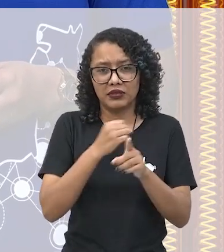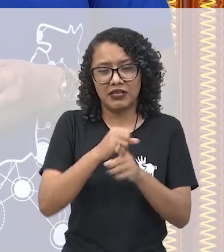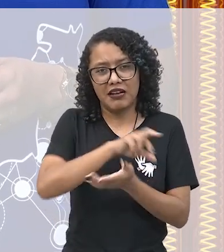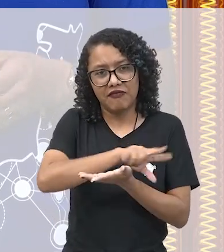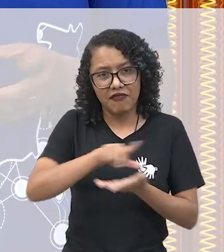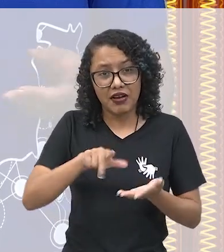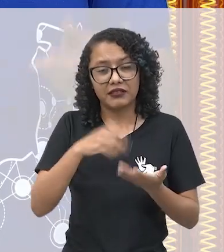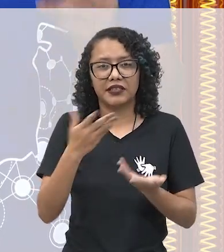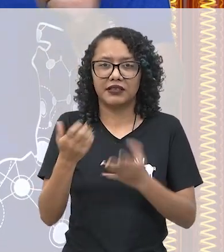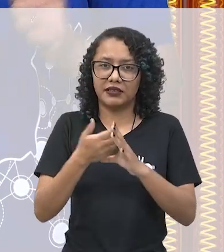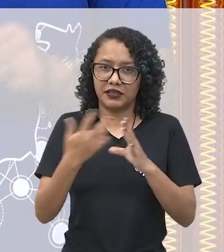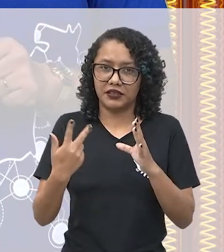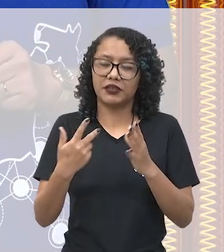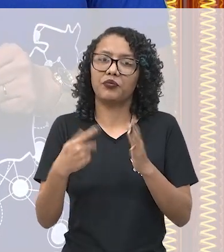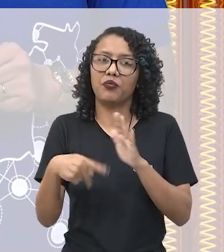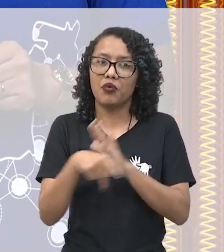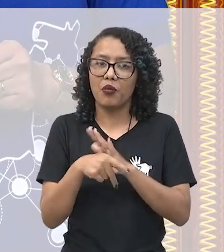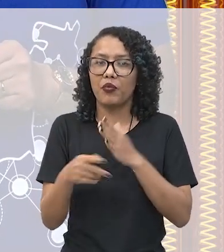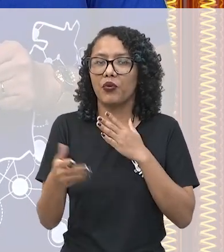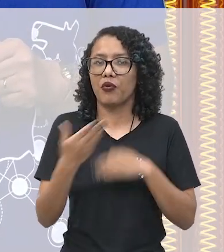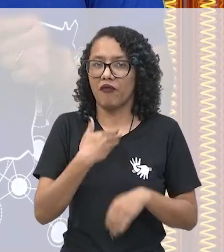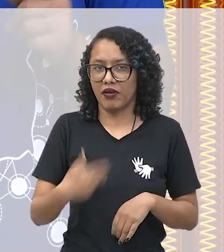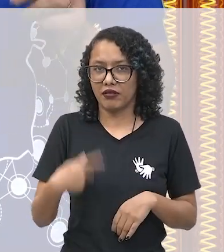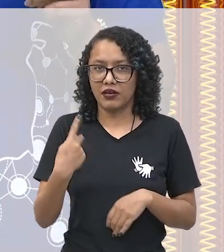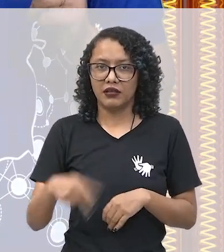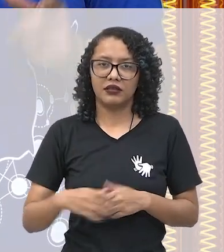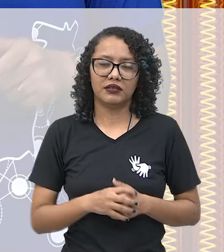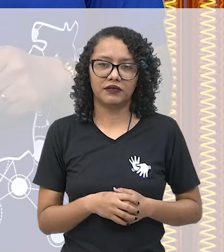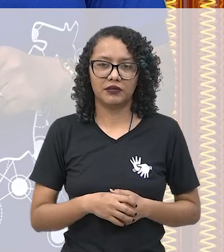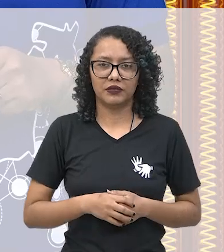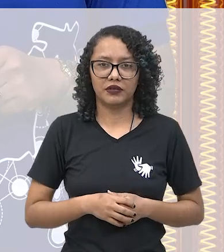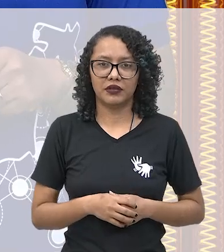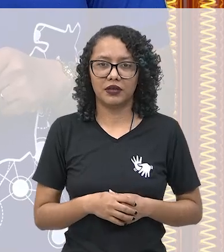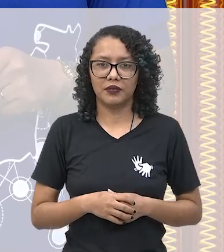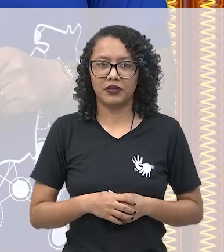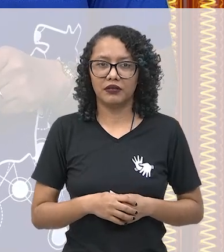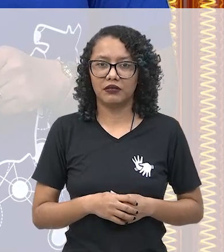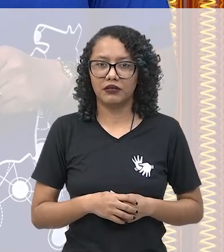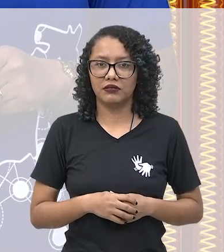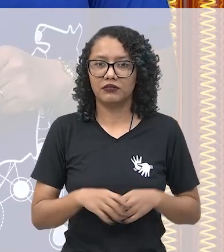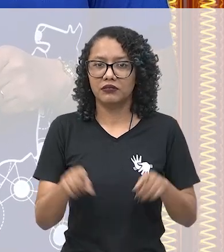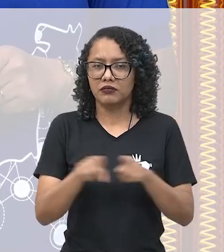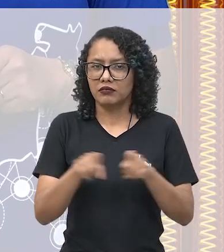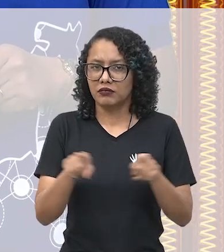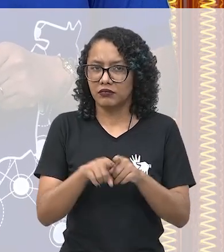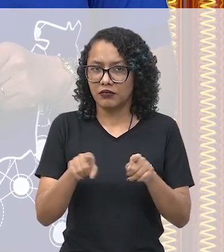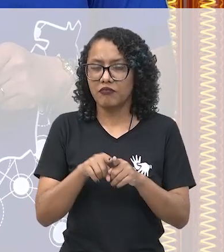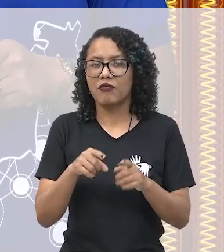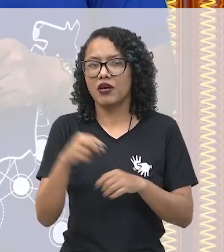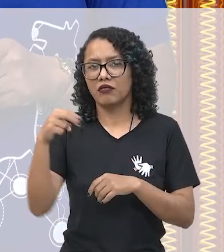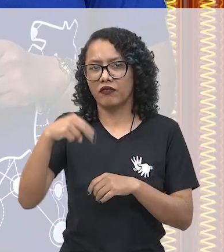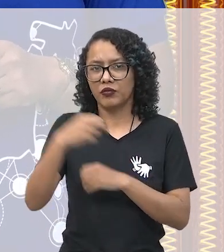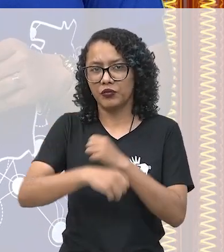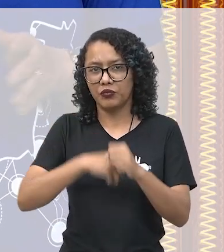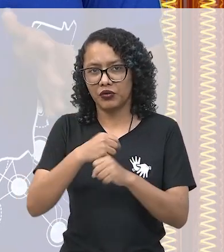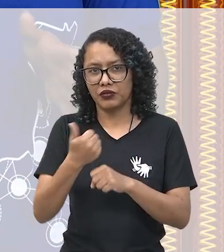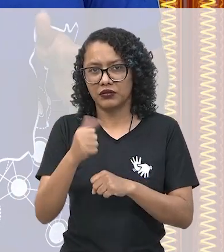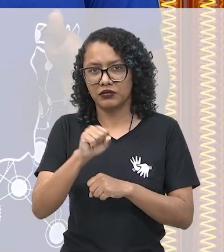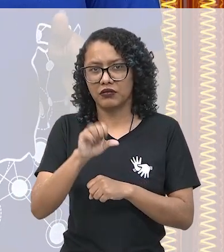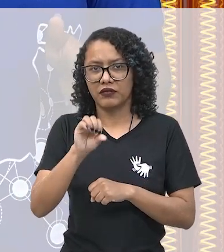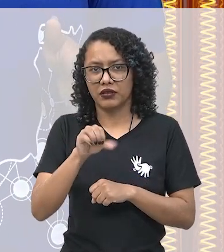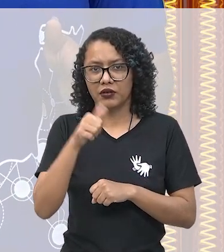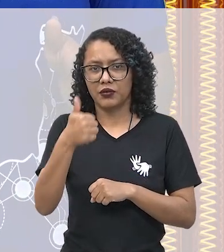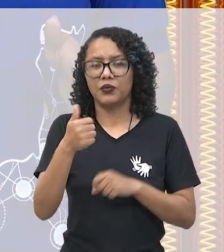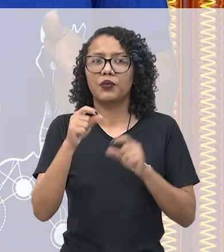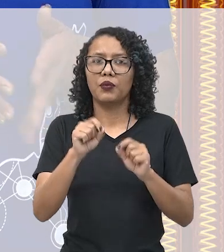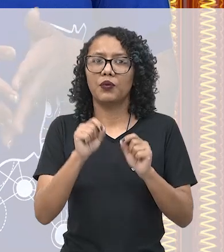da Fonseca. E ainda temos em novembro de 1891 a dissolução do